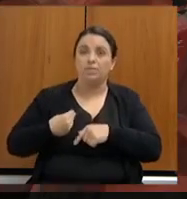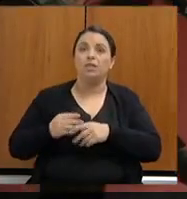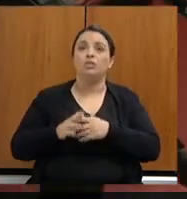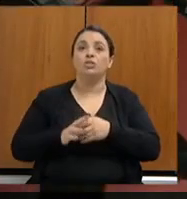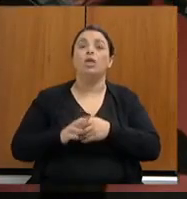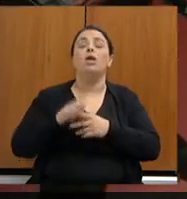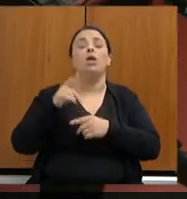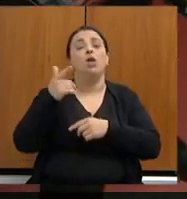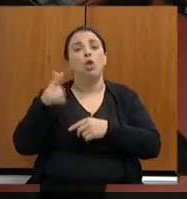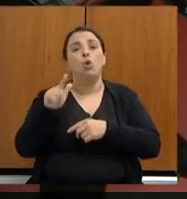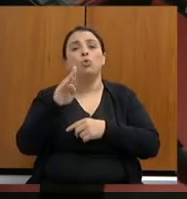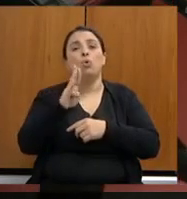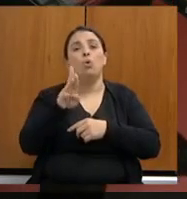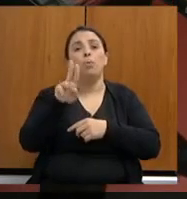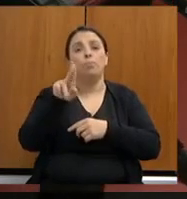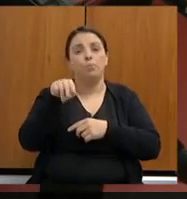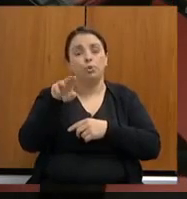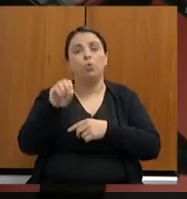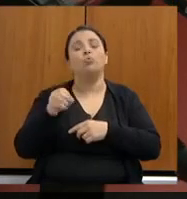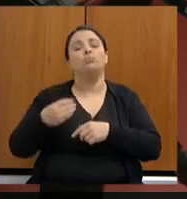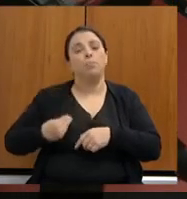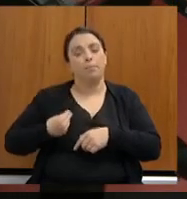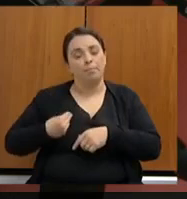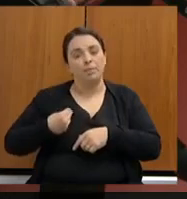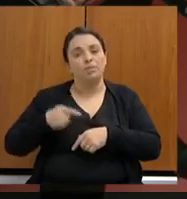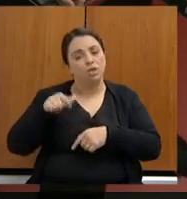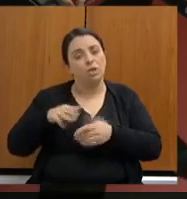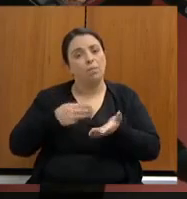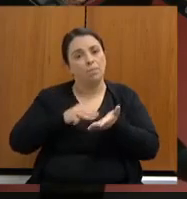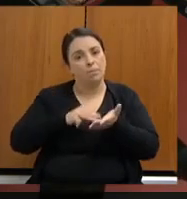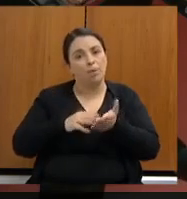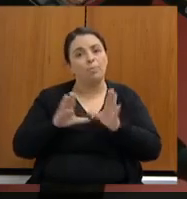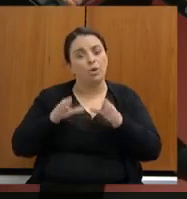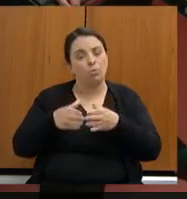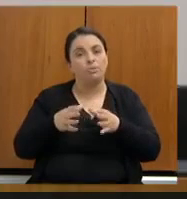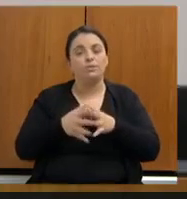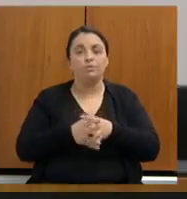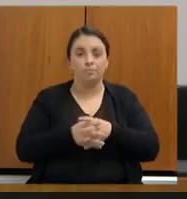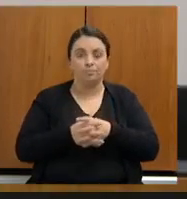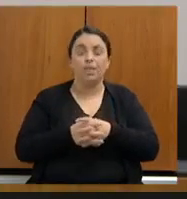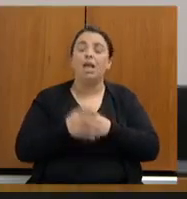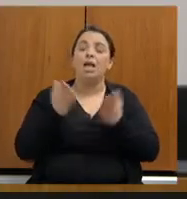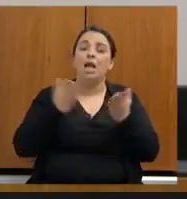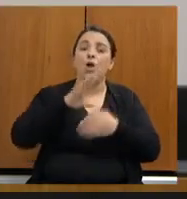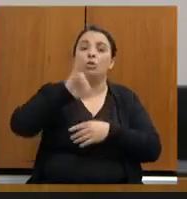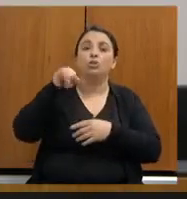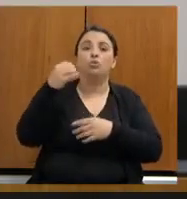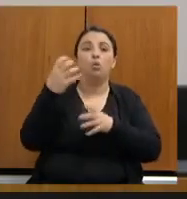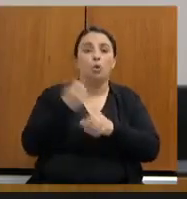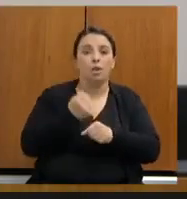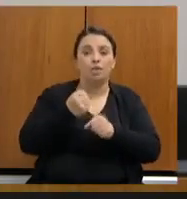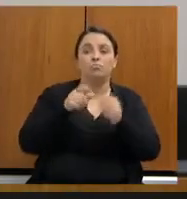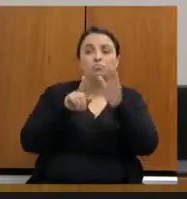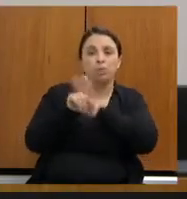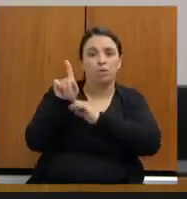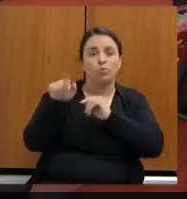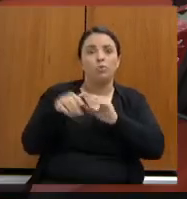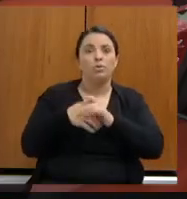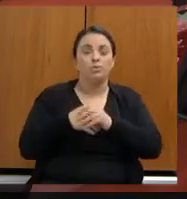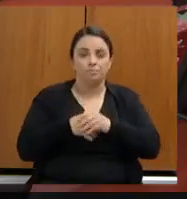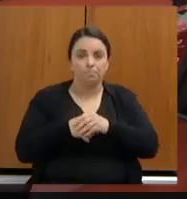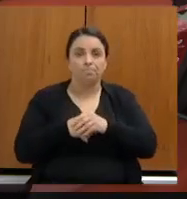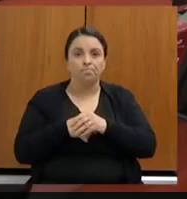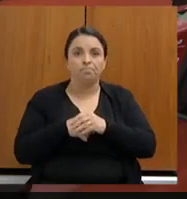membro efetivo da comissão indaga o deputado João Leite deseja fazer algum questionamento ou Comandante rapidamente mas vai passar essa